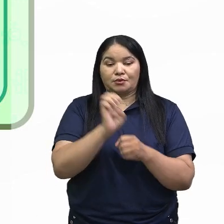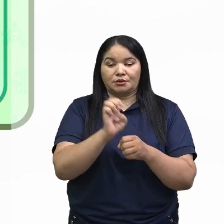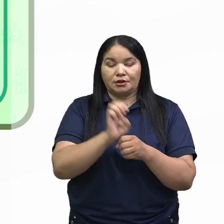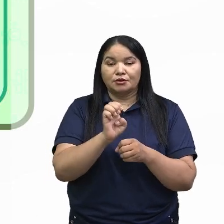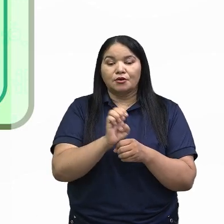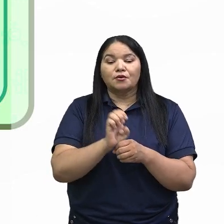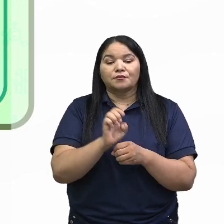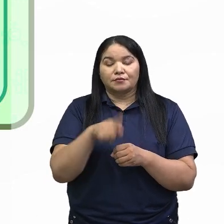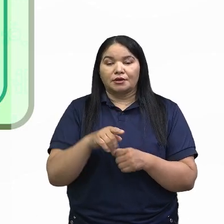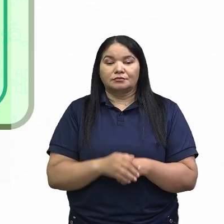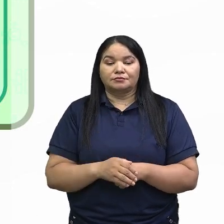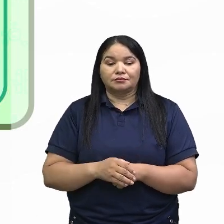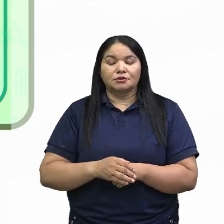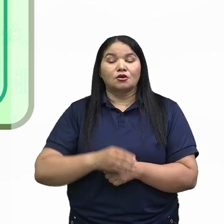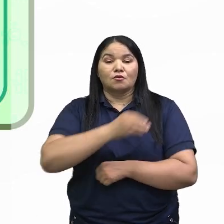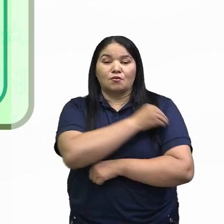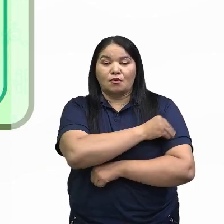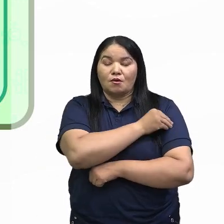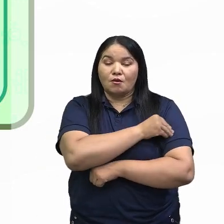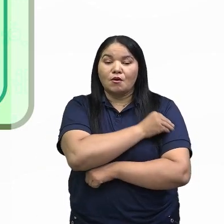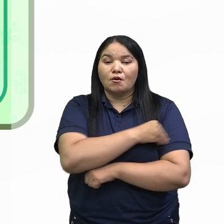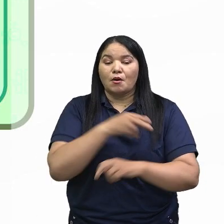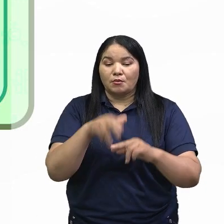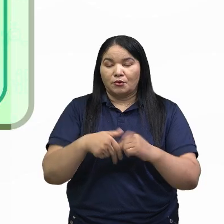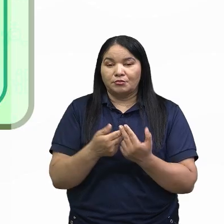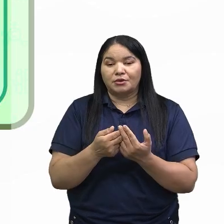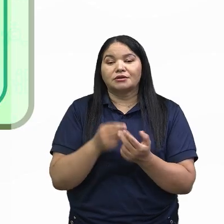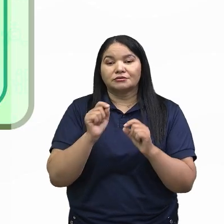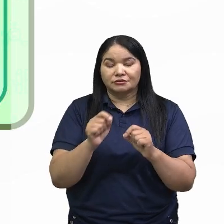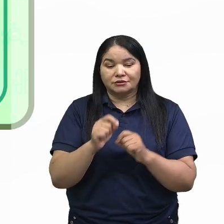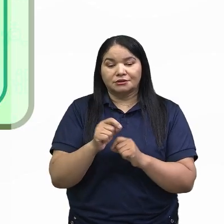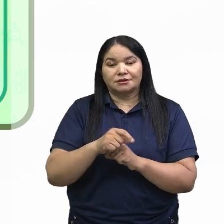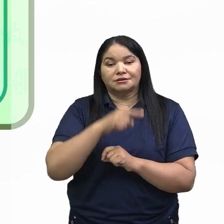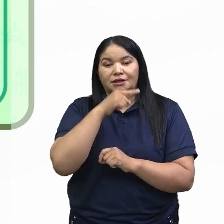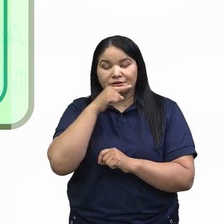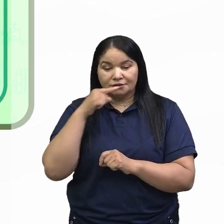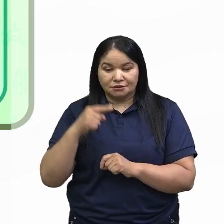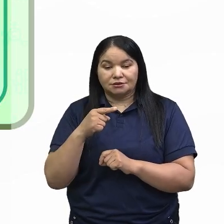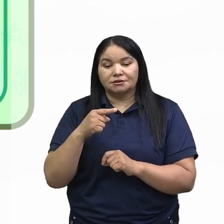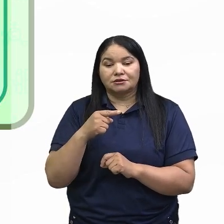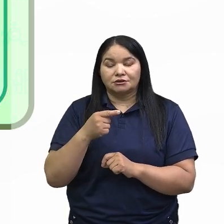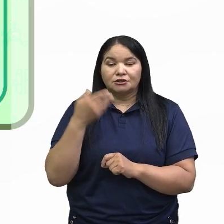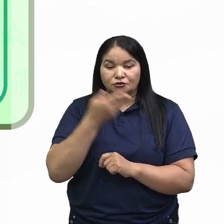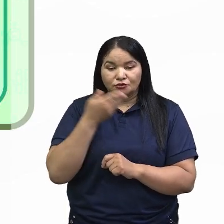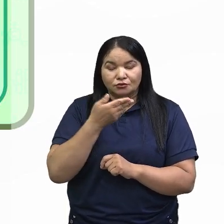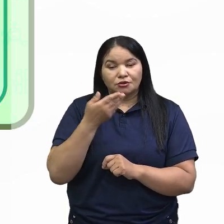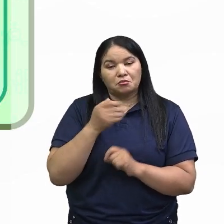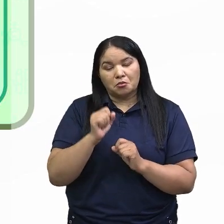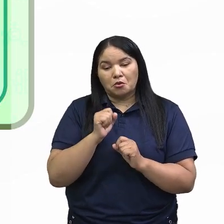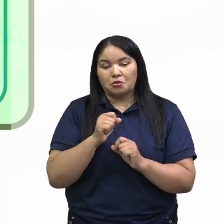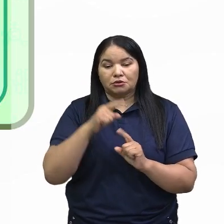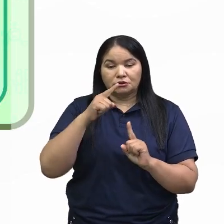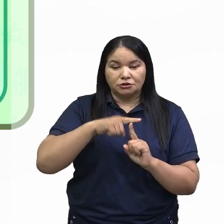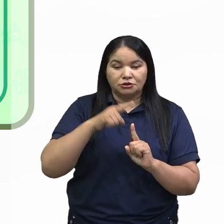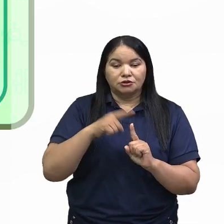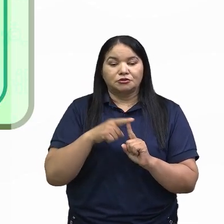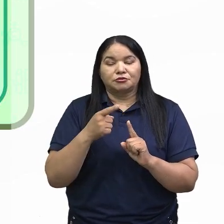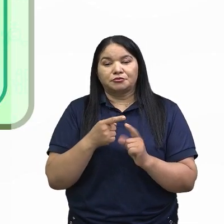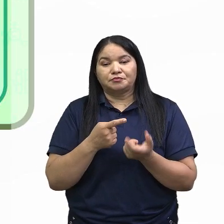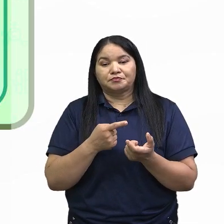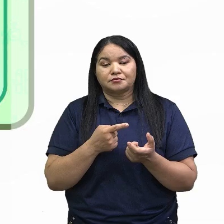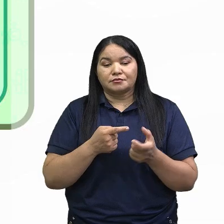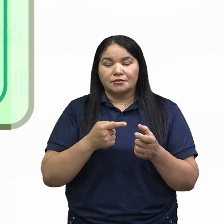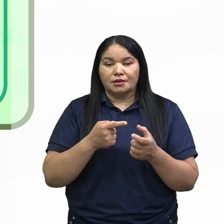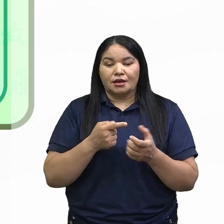o etanol, o álcool produzido a partir da fermentação de açúcares, podendo advir de diferentes